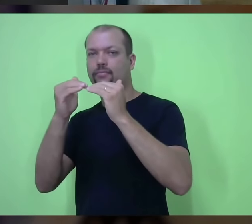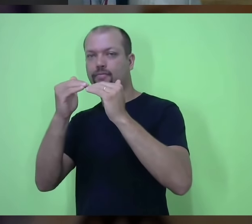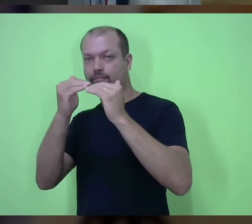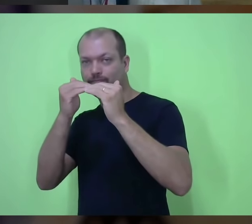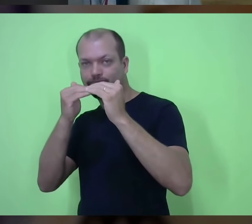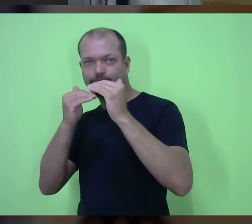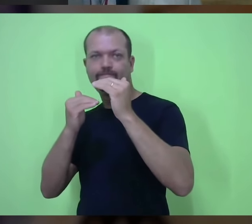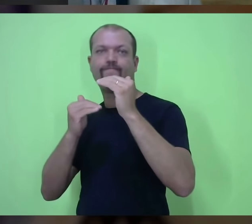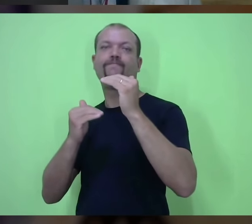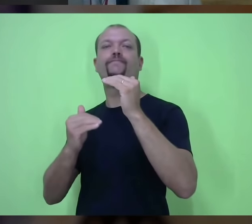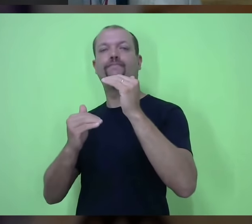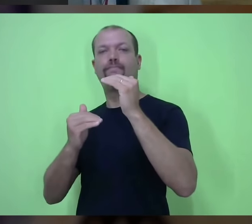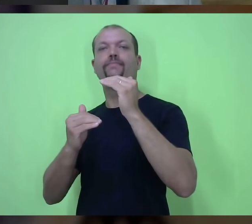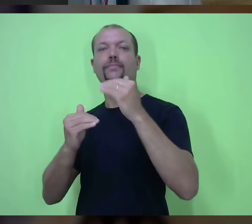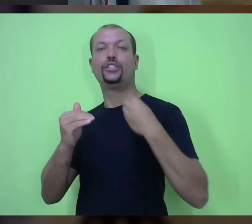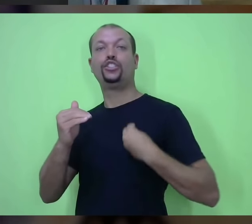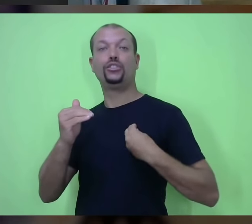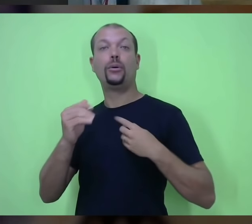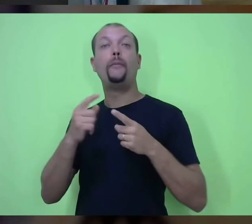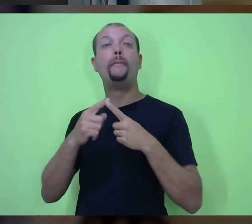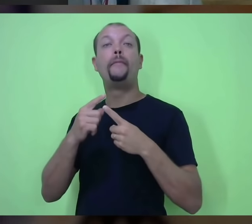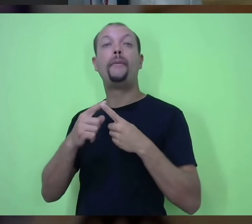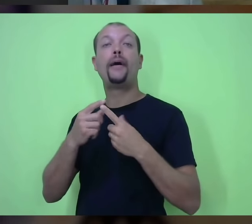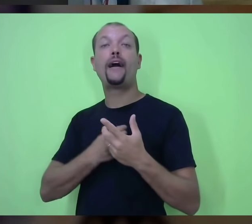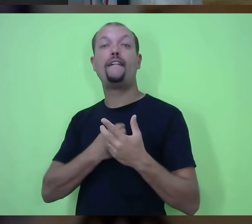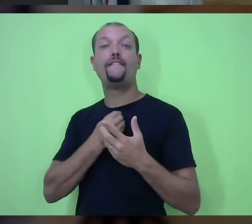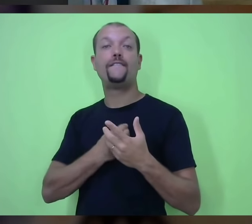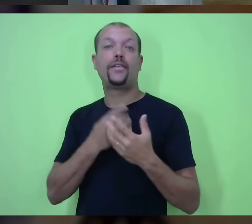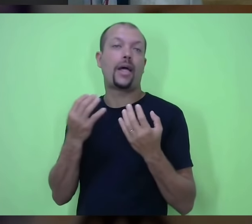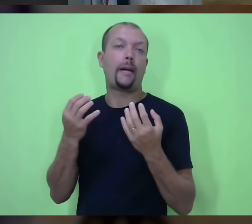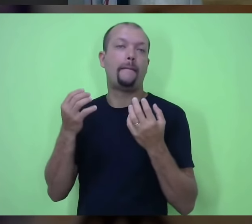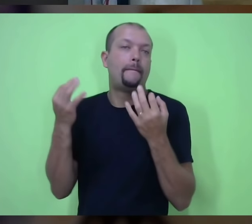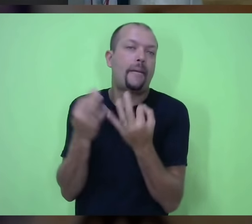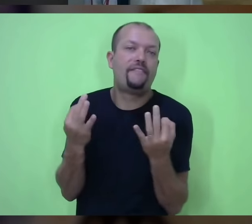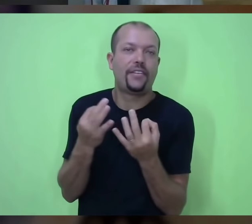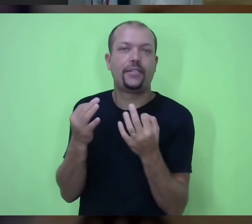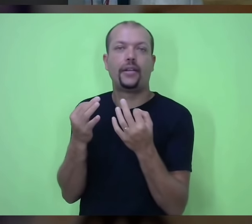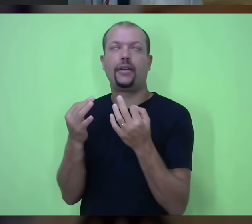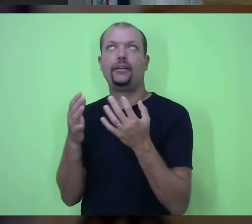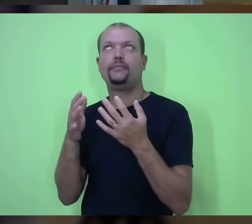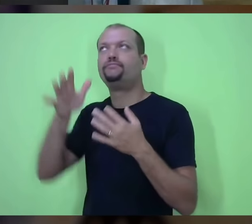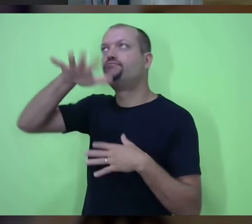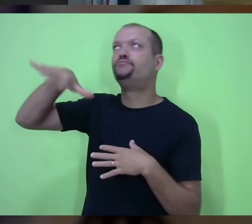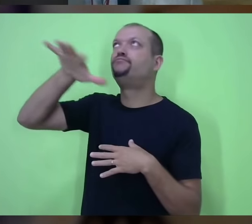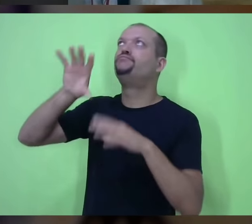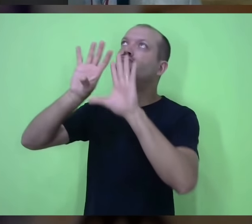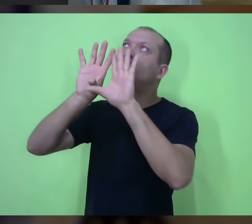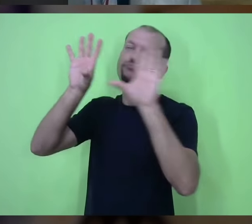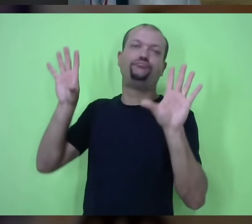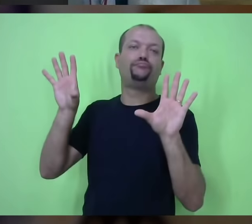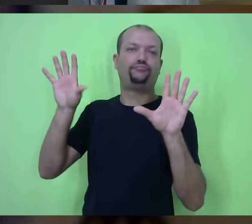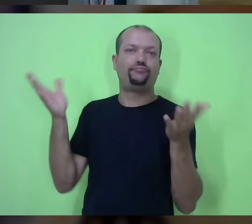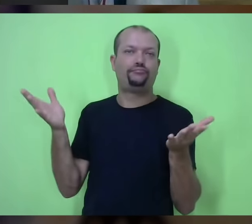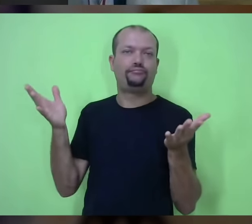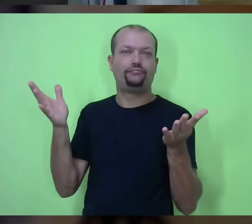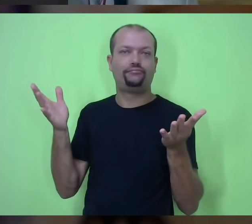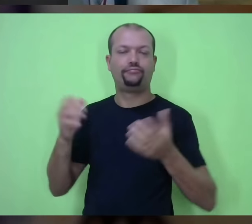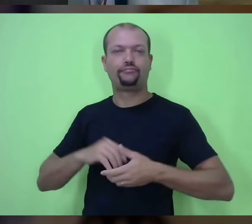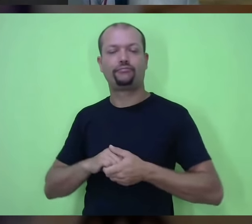das condições de vida no, vamos dizer assim, no plano celestial. E